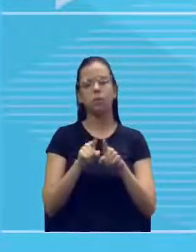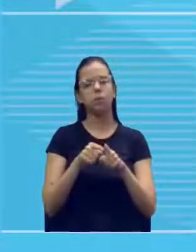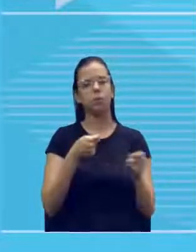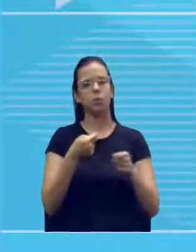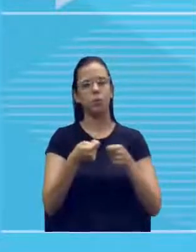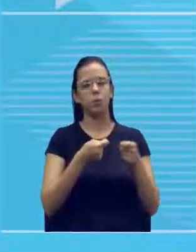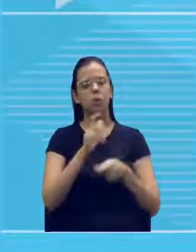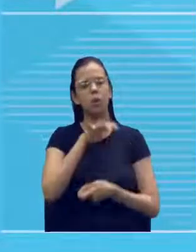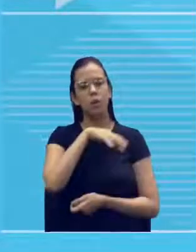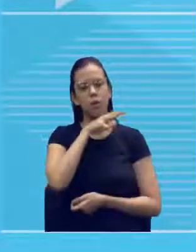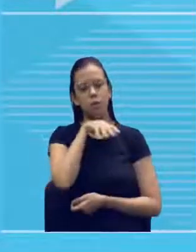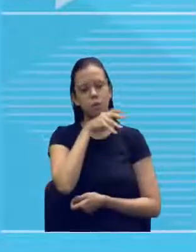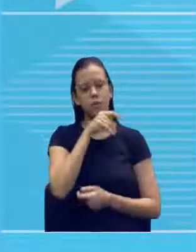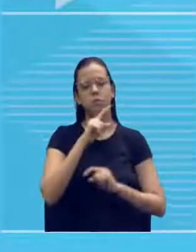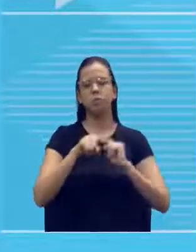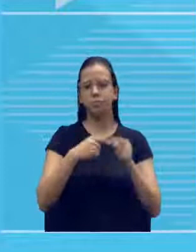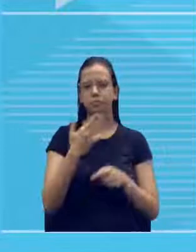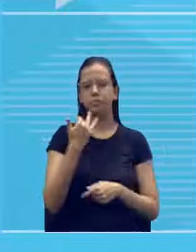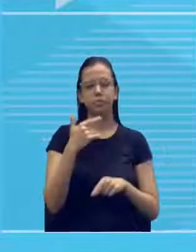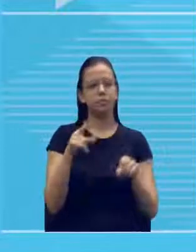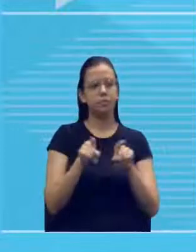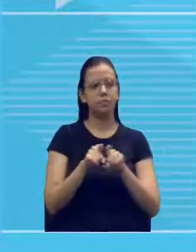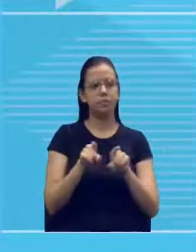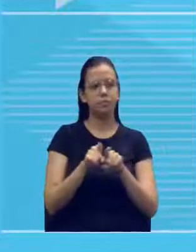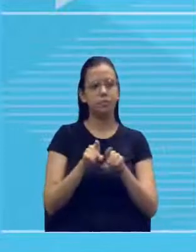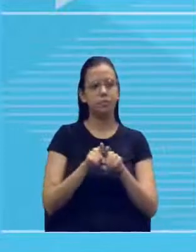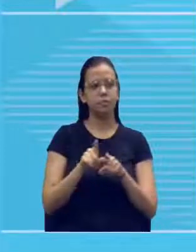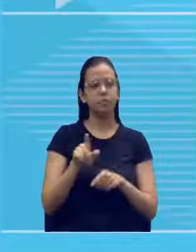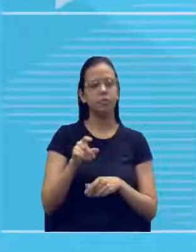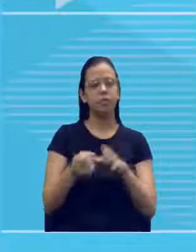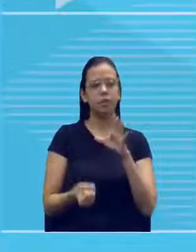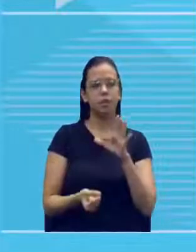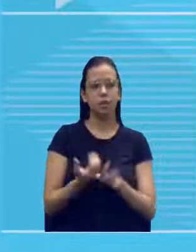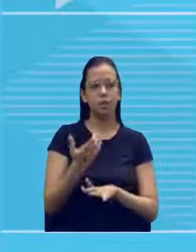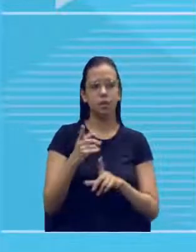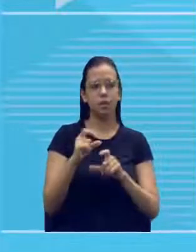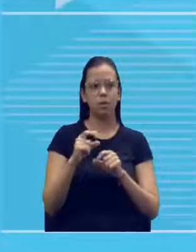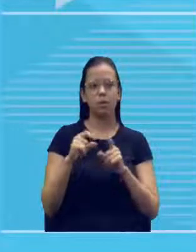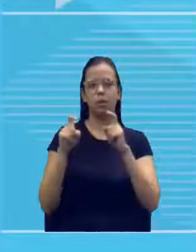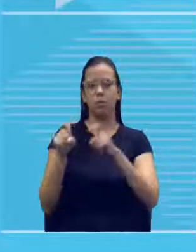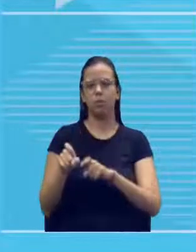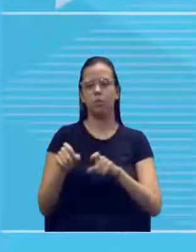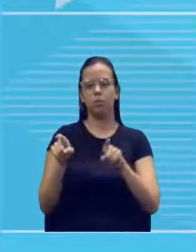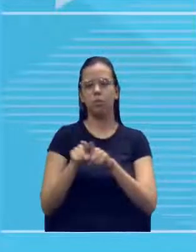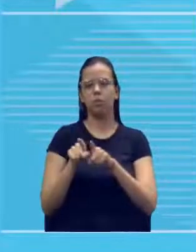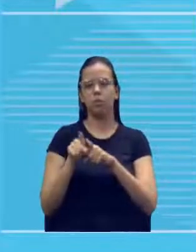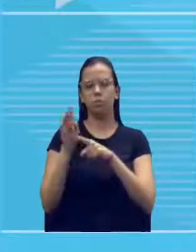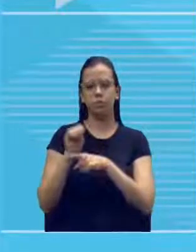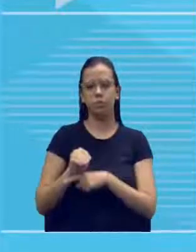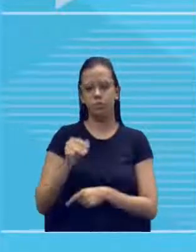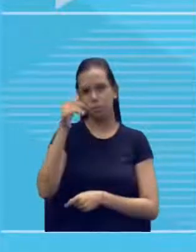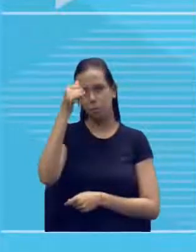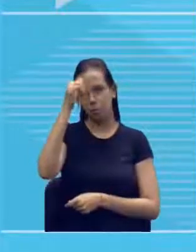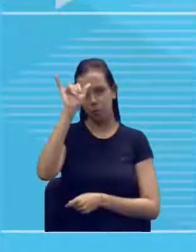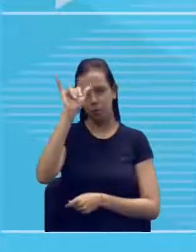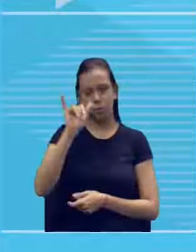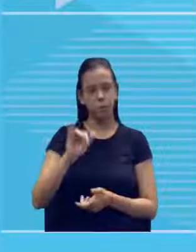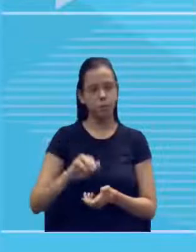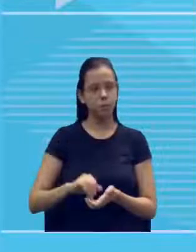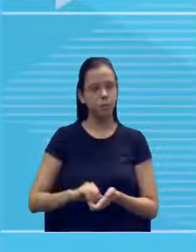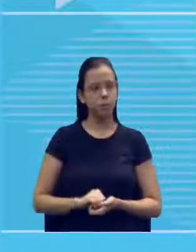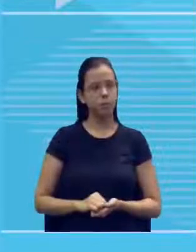animais para o seu próprio consumo, surgindo assim a agricultura e a pecuária. Agora, turma,